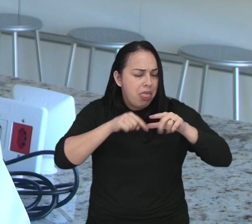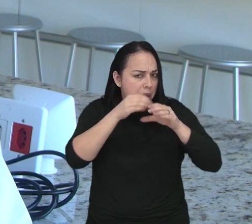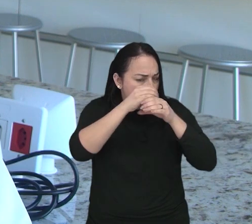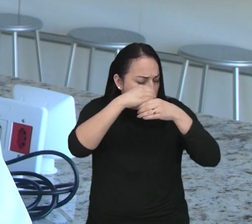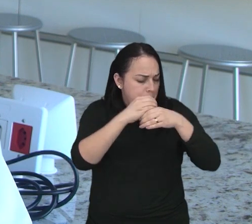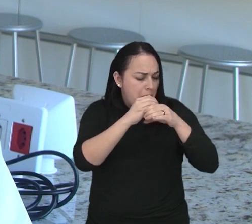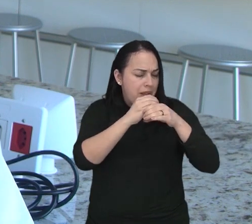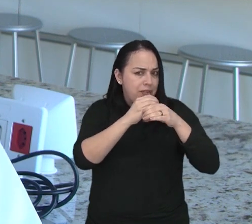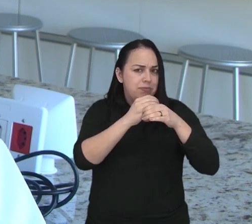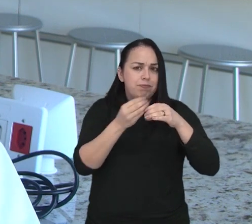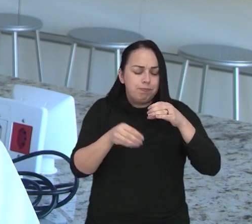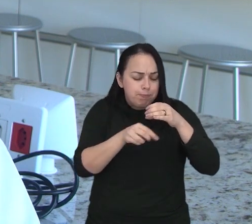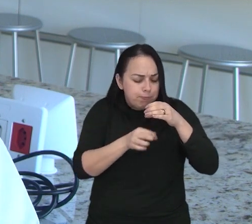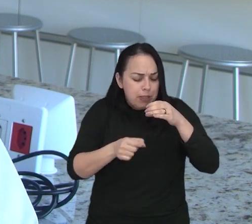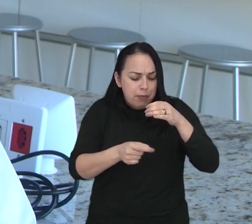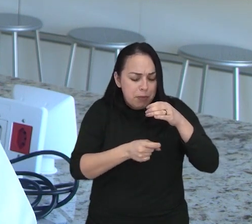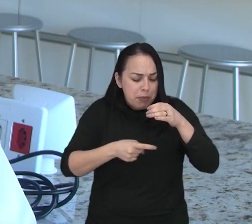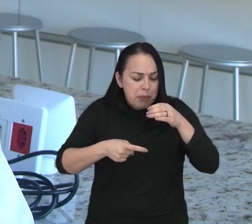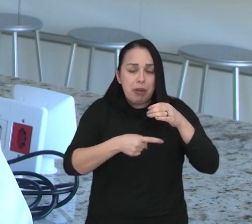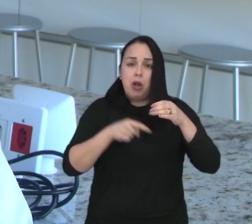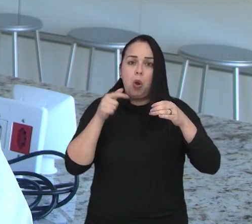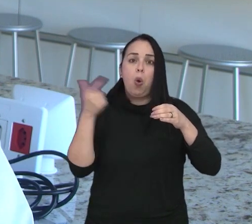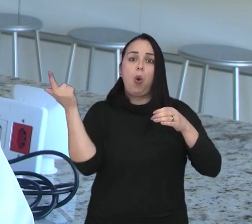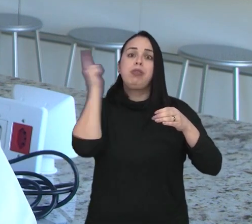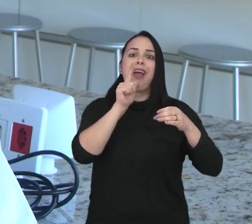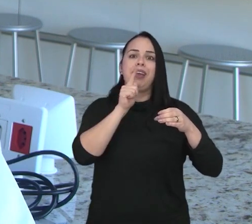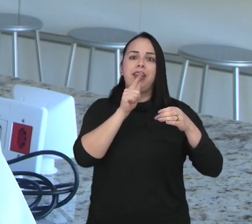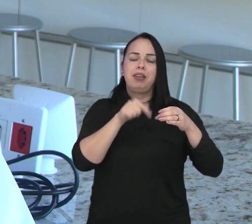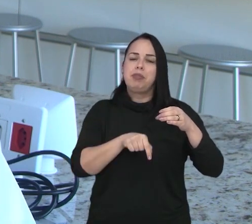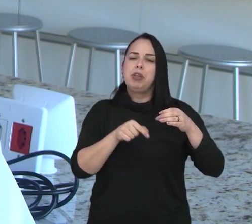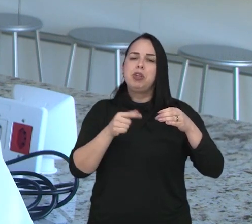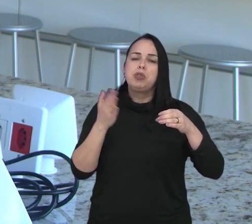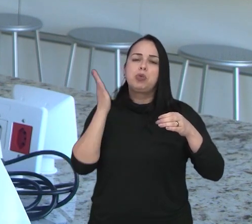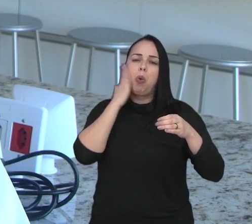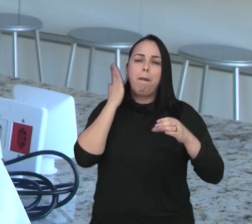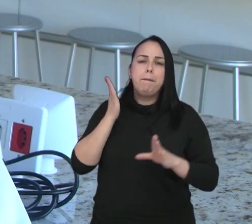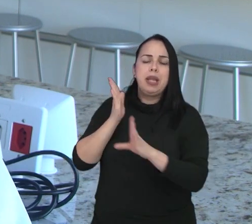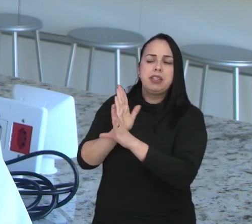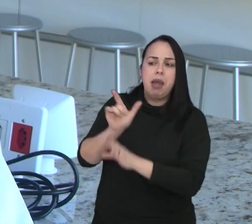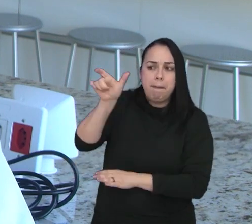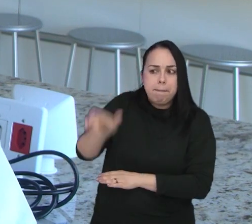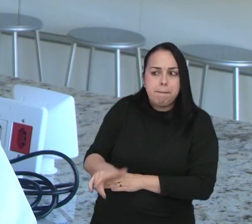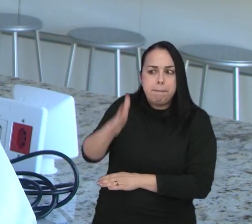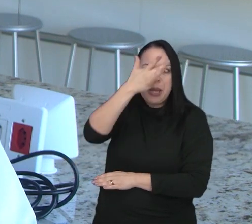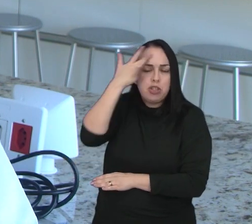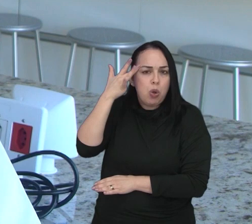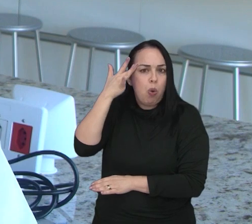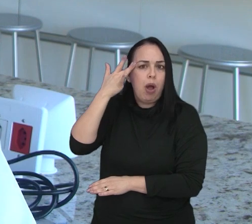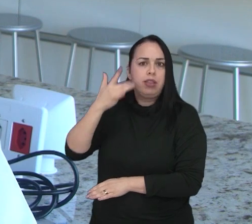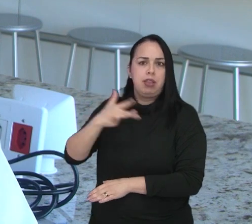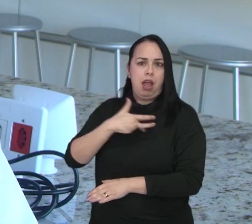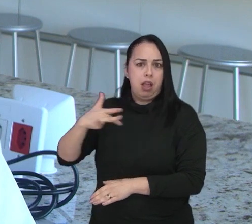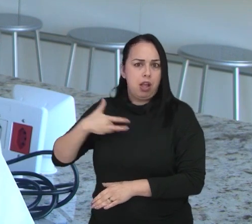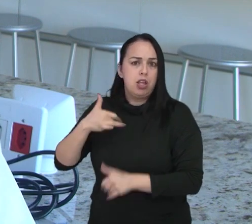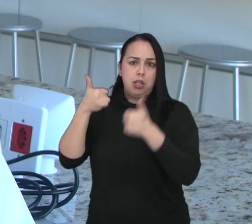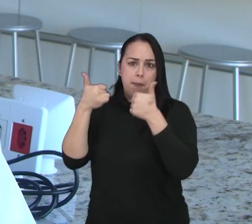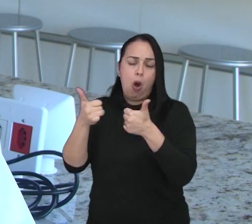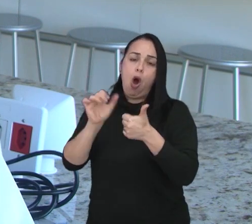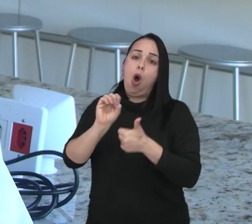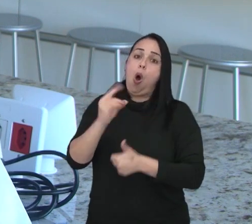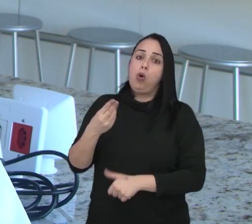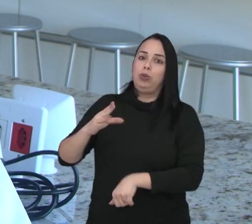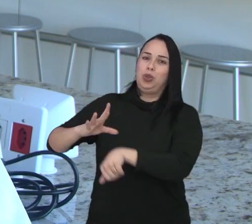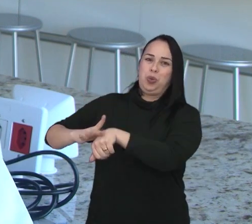tem nesse material de moléculas, por exemplo, você consegue determinar se aquela pessoa está saudável ou se ela